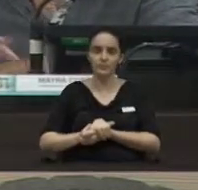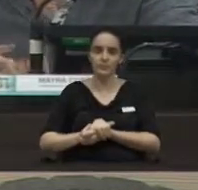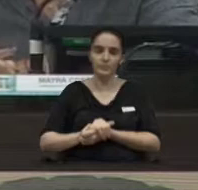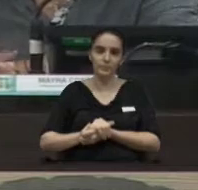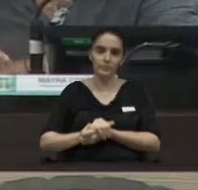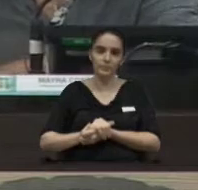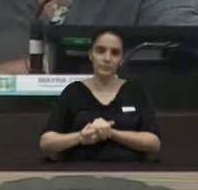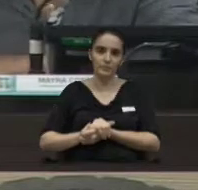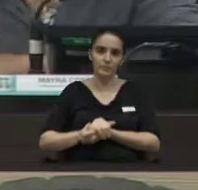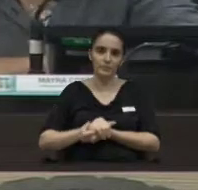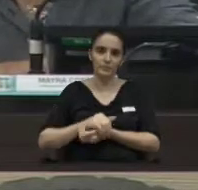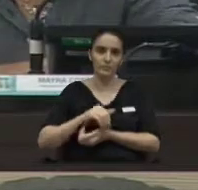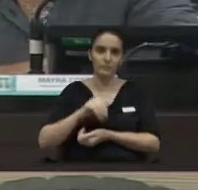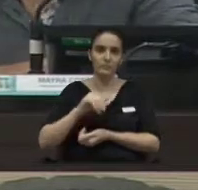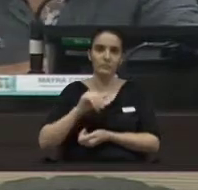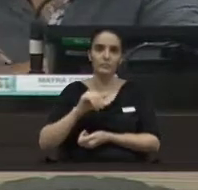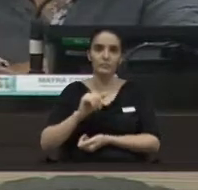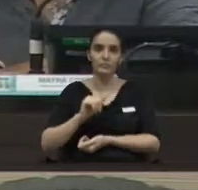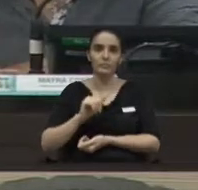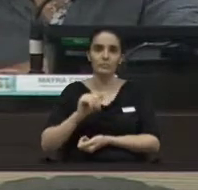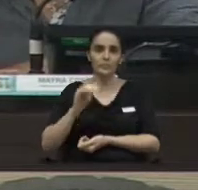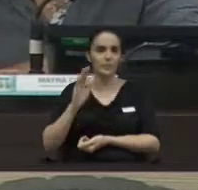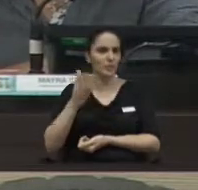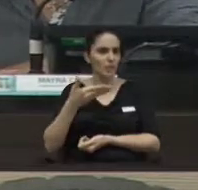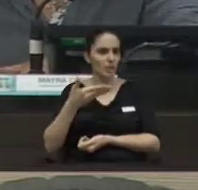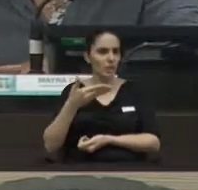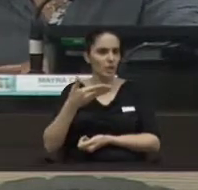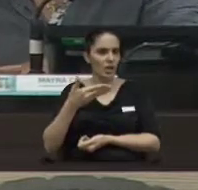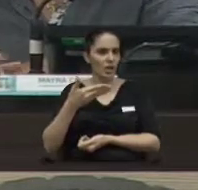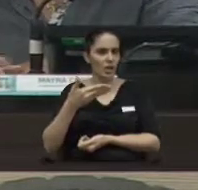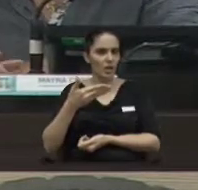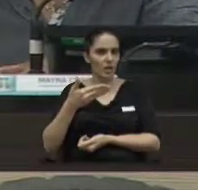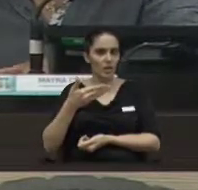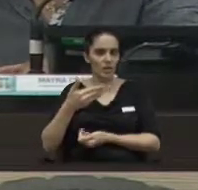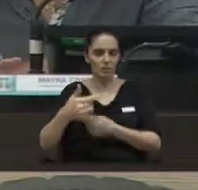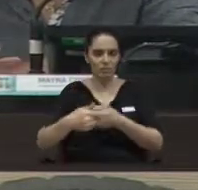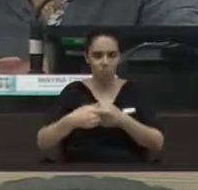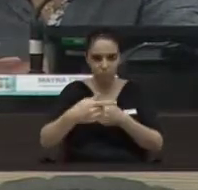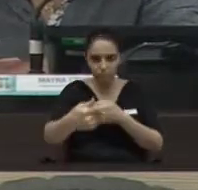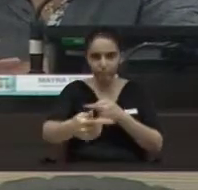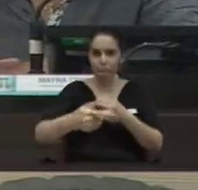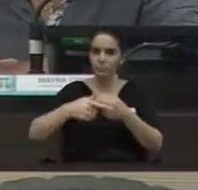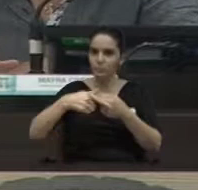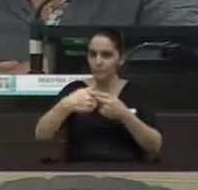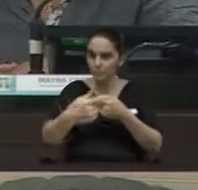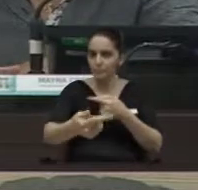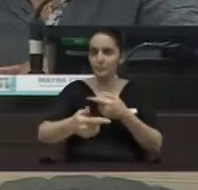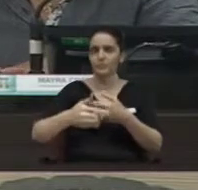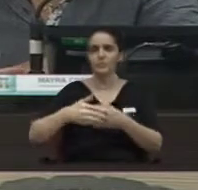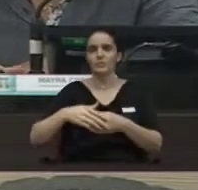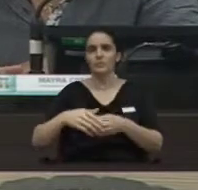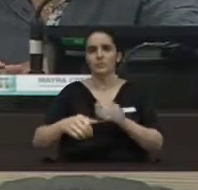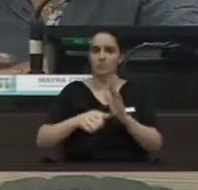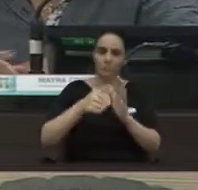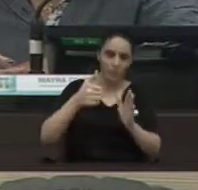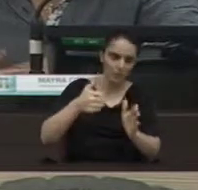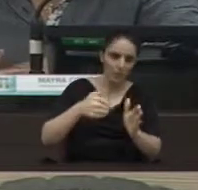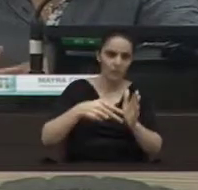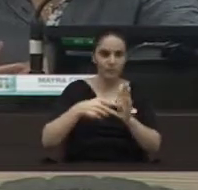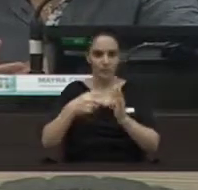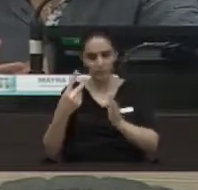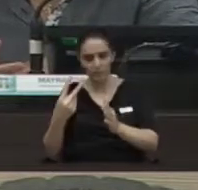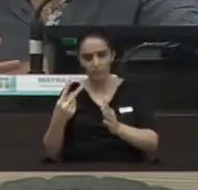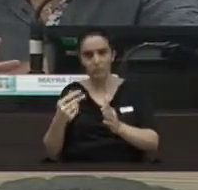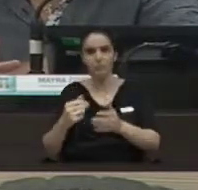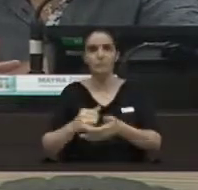70 dias. Não, já são 2, 3 prorrogações que foram feitas. Foi feita a primeira, a segunda, e